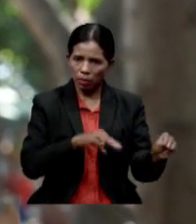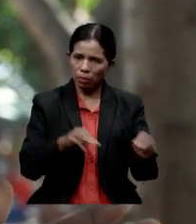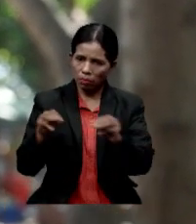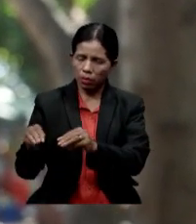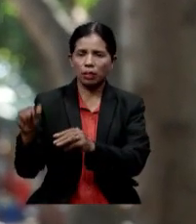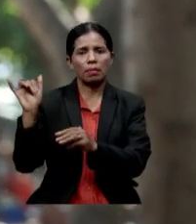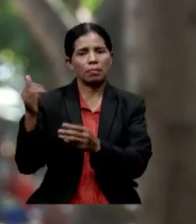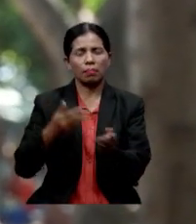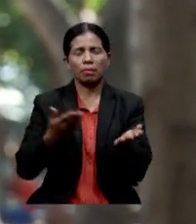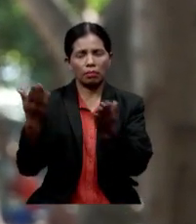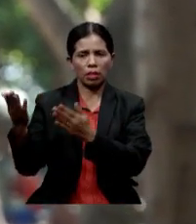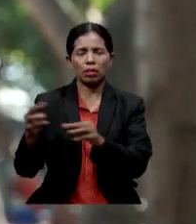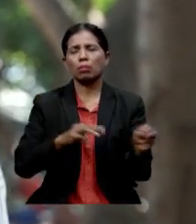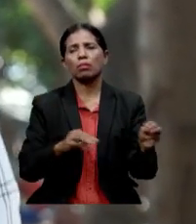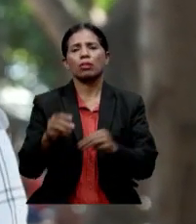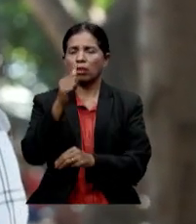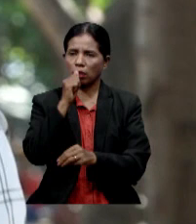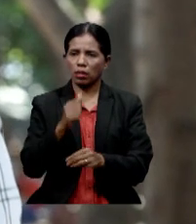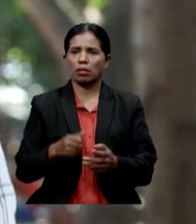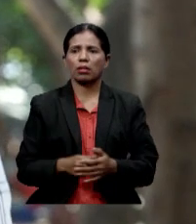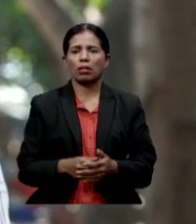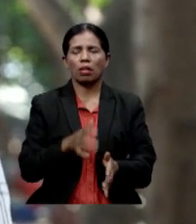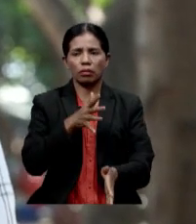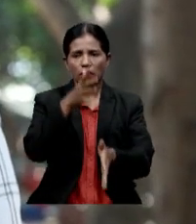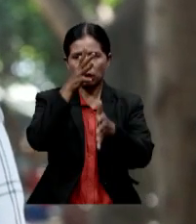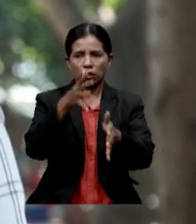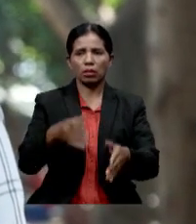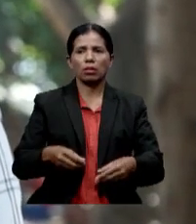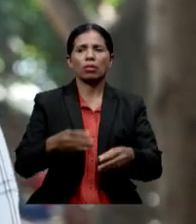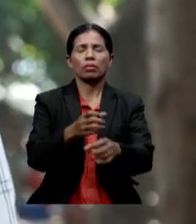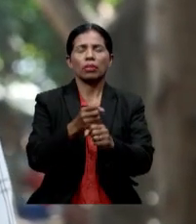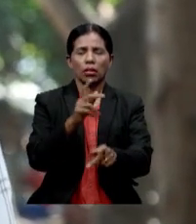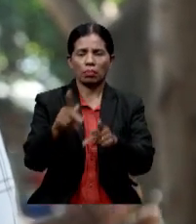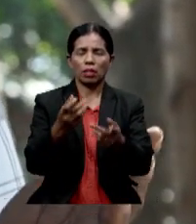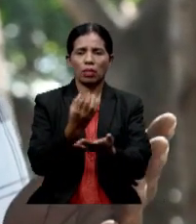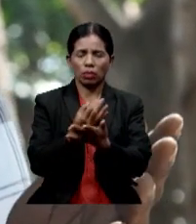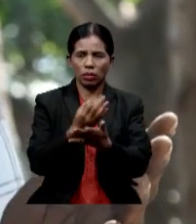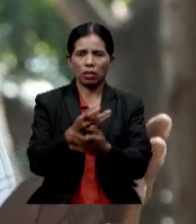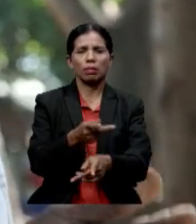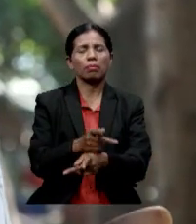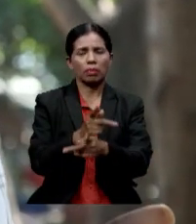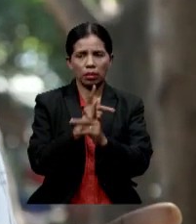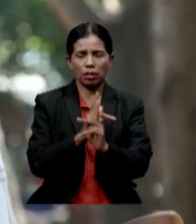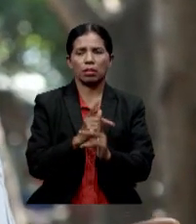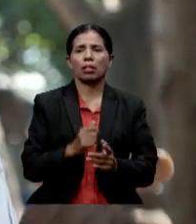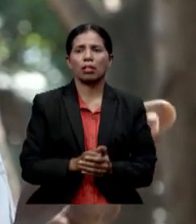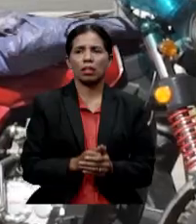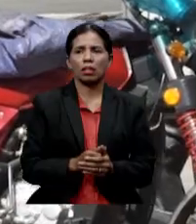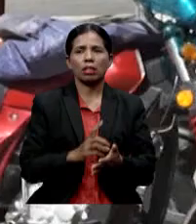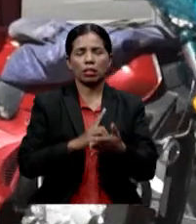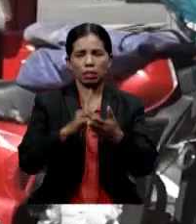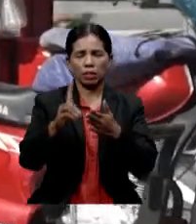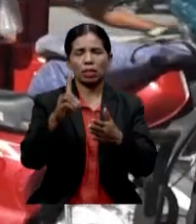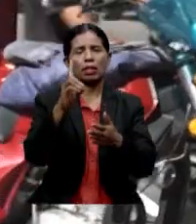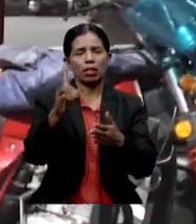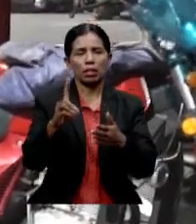dia de muda nonok de tuir sira masa war foti nosan iha balu sumana ida stor dal